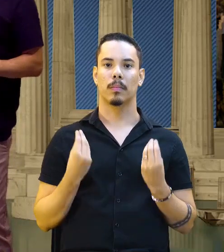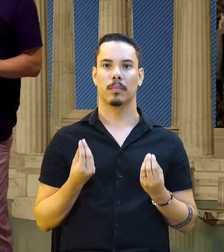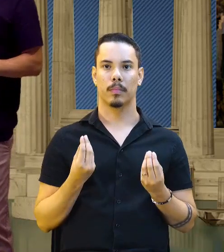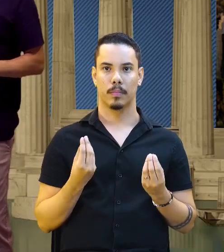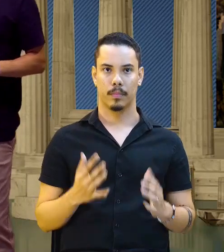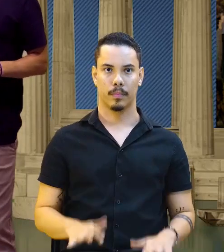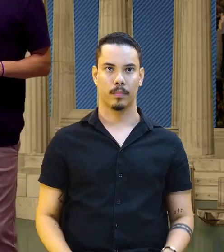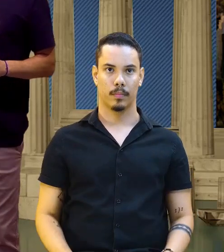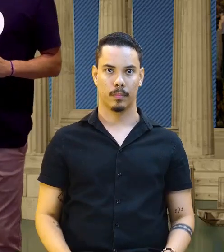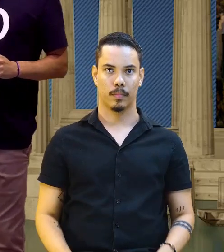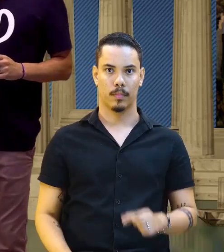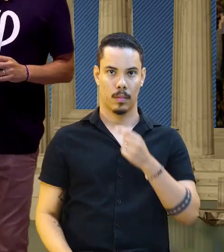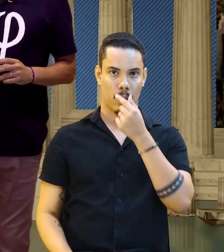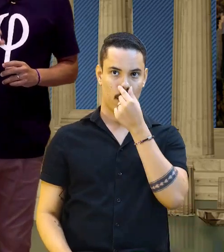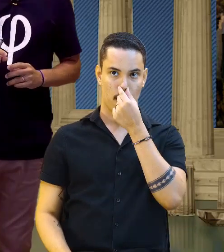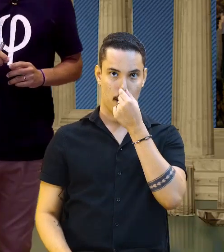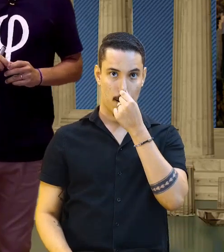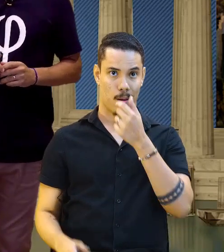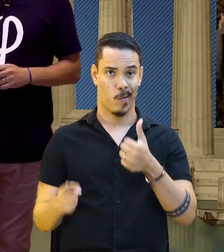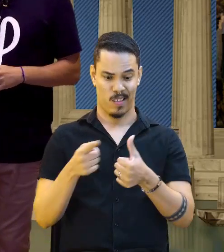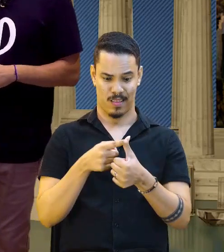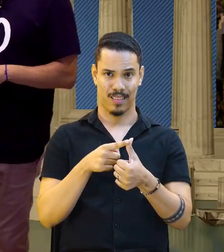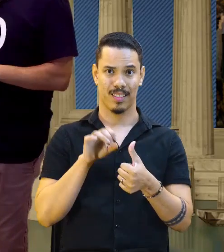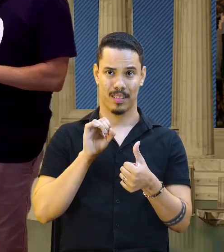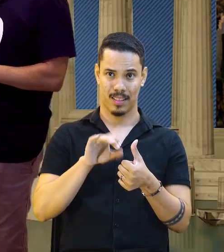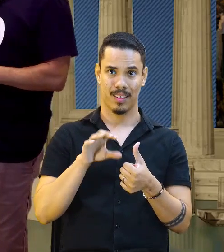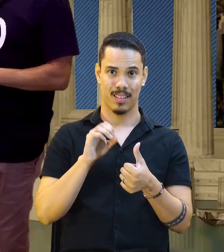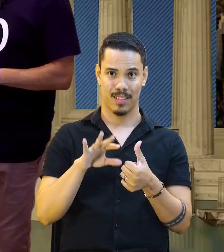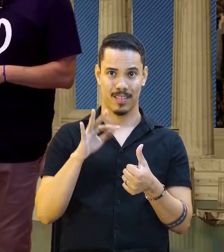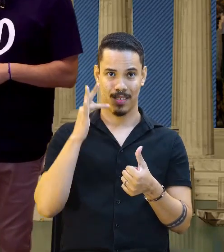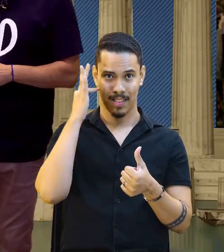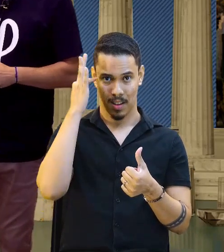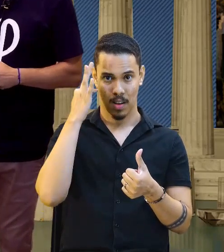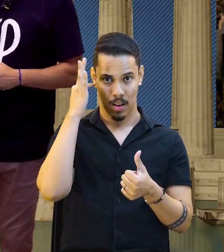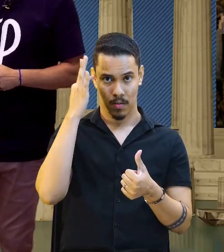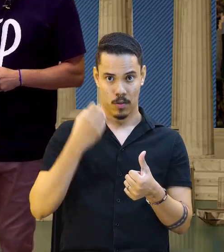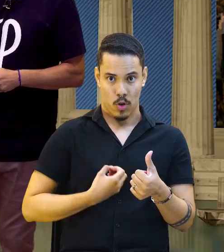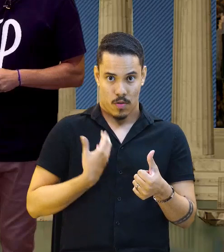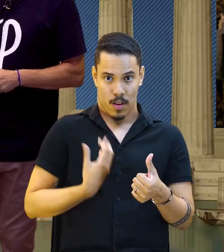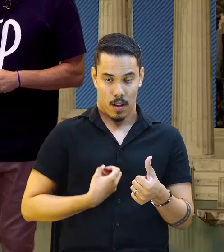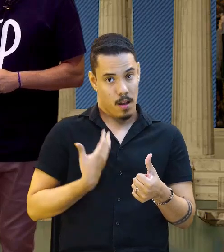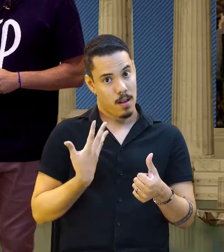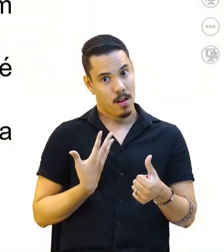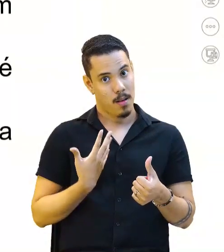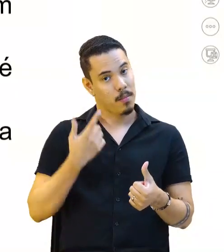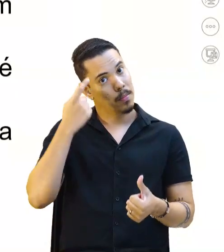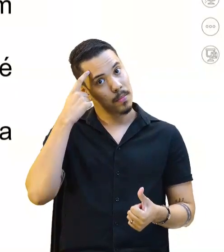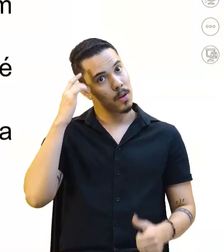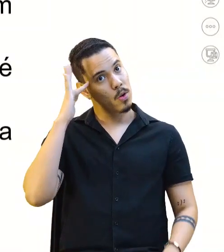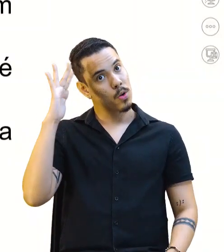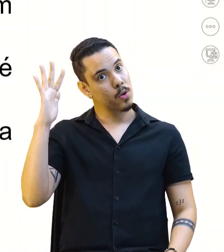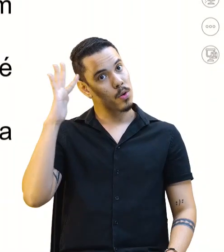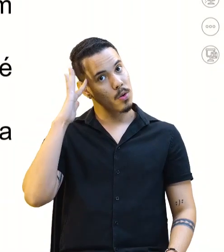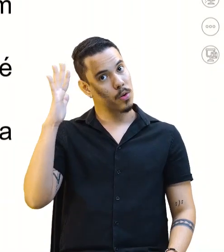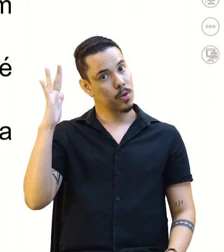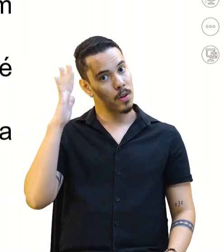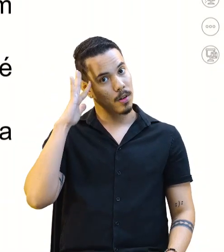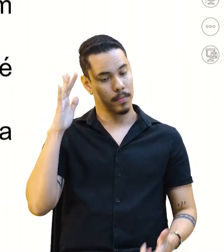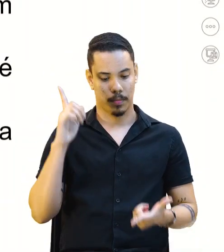A? Olha lá. Ensinar a filosofar? Vamos lá, olha lá. Vamos adentrar. Ou a